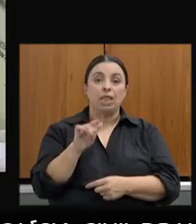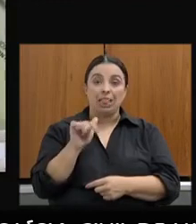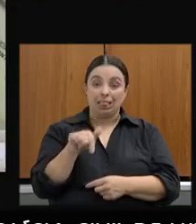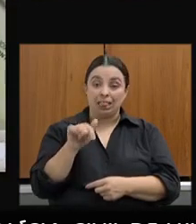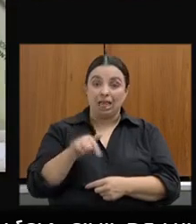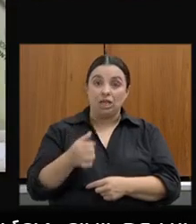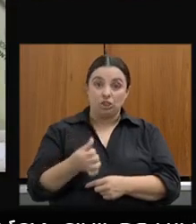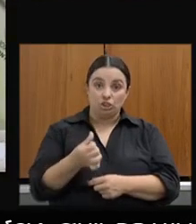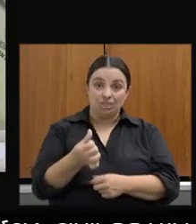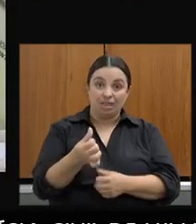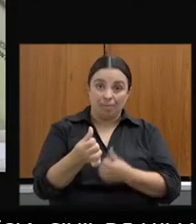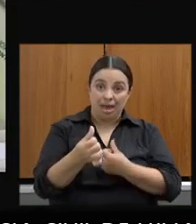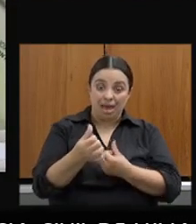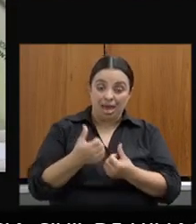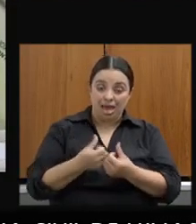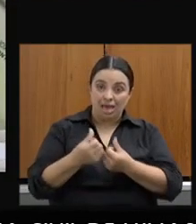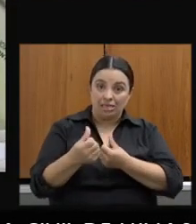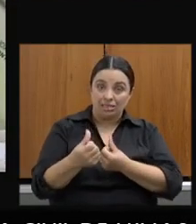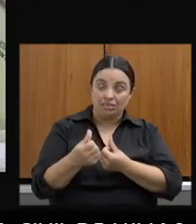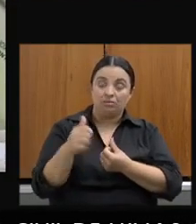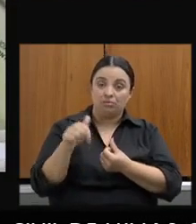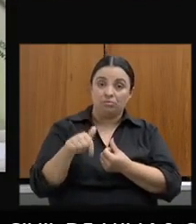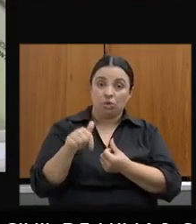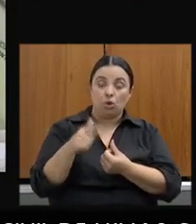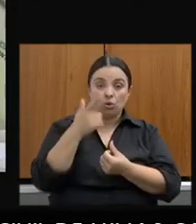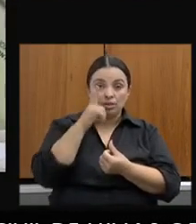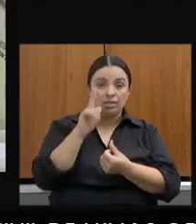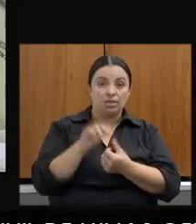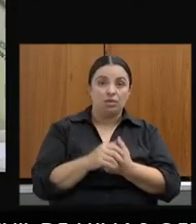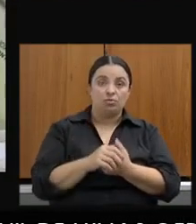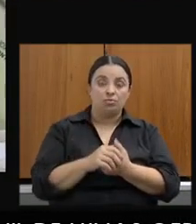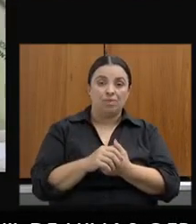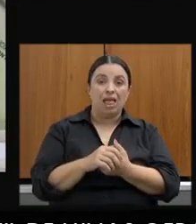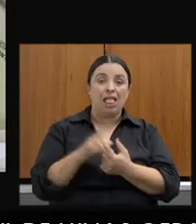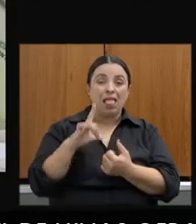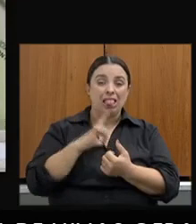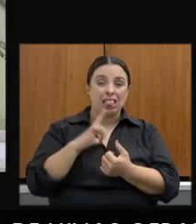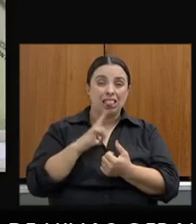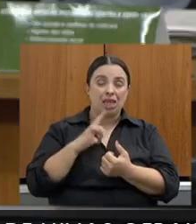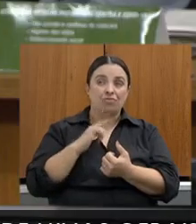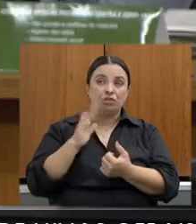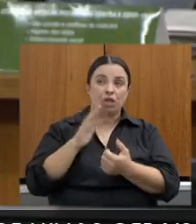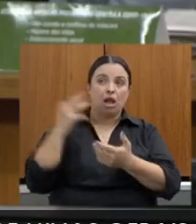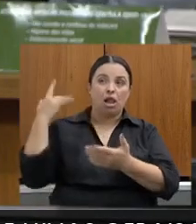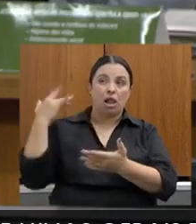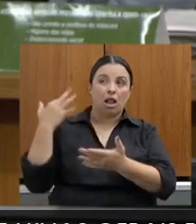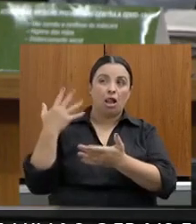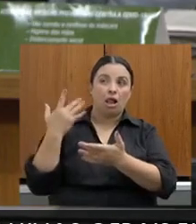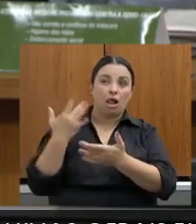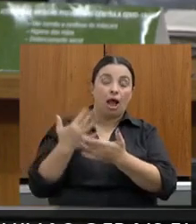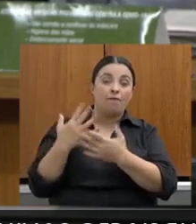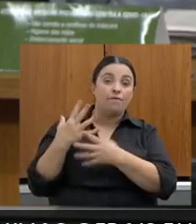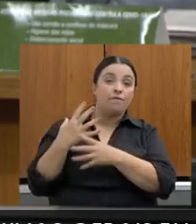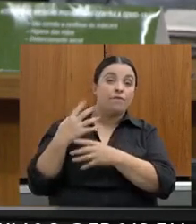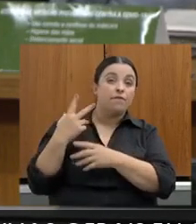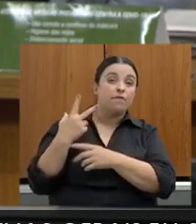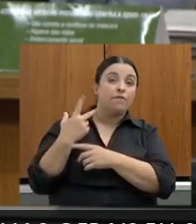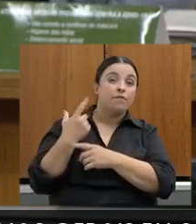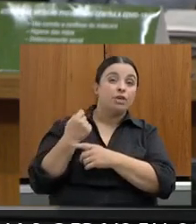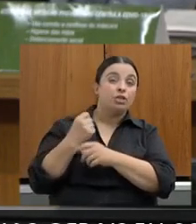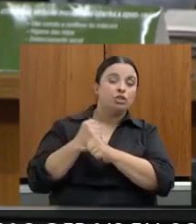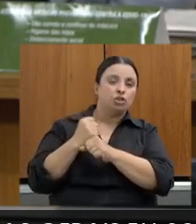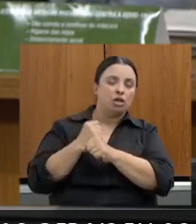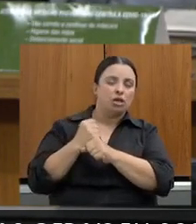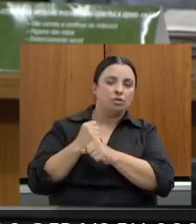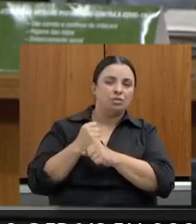depois de 20 anos eu me recordo Deputado João Leite que em 2003 eu fui